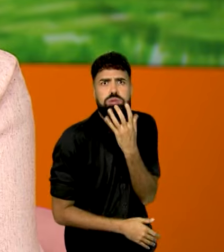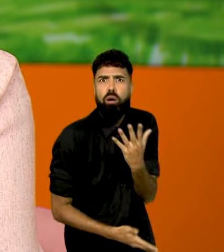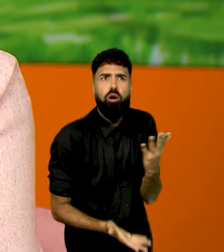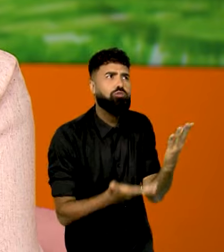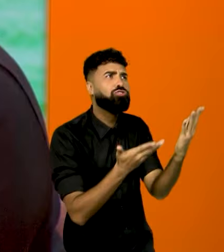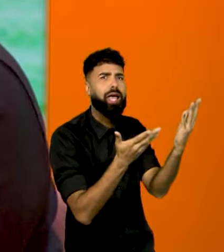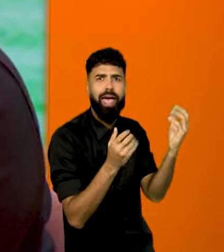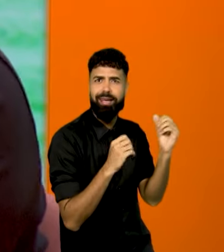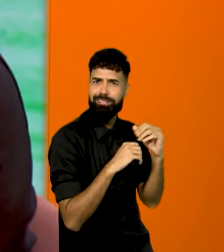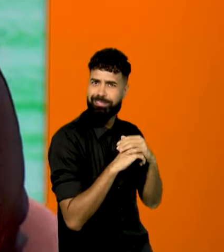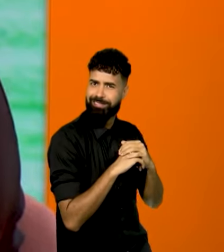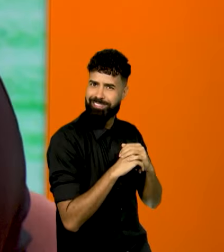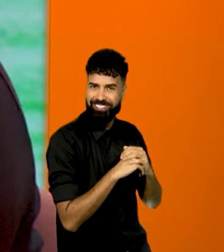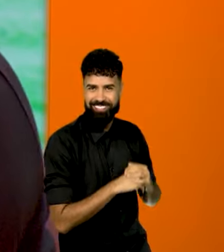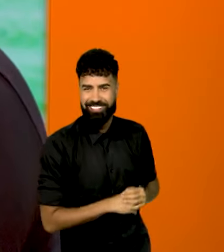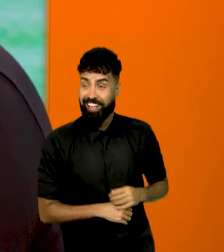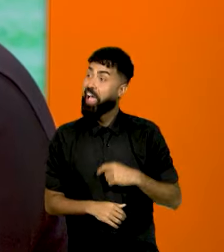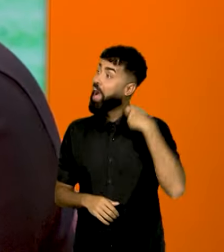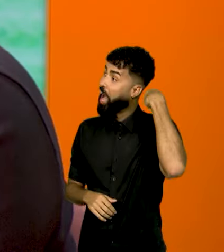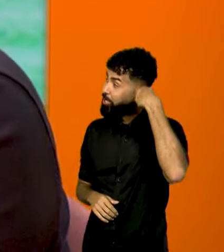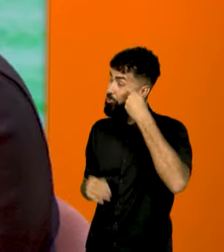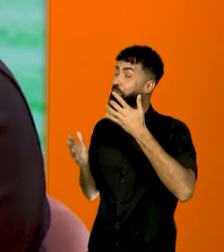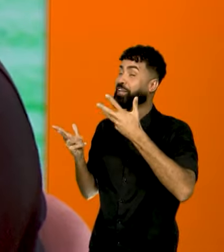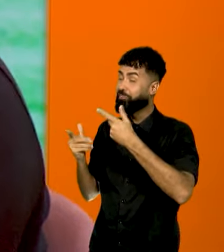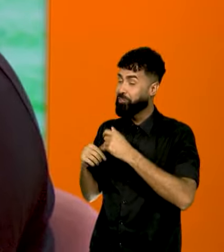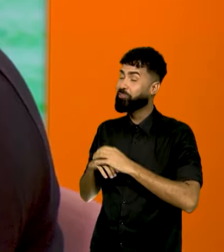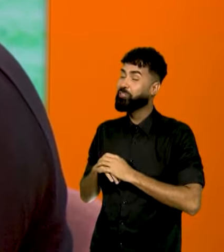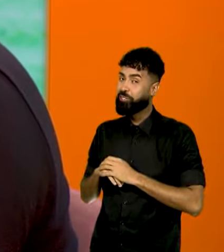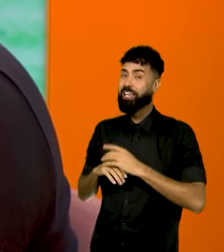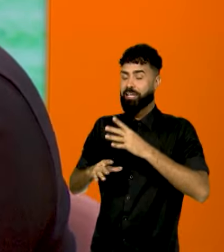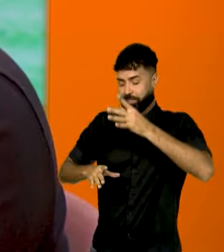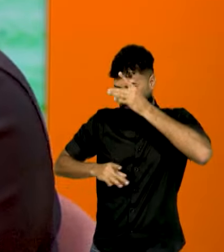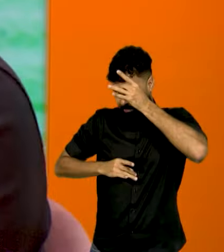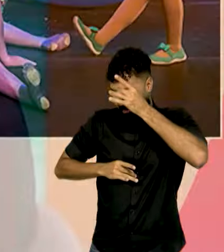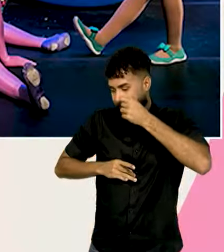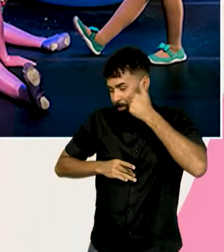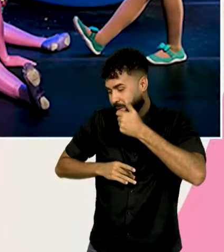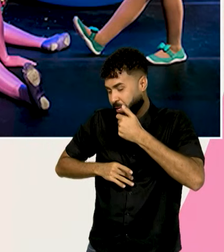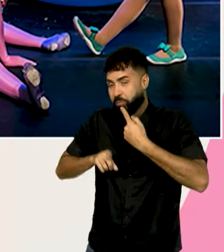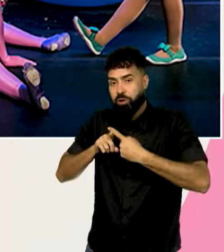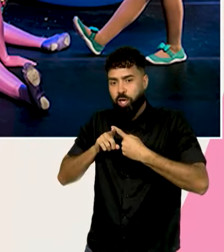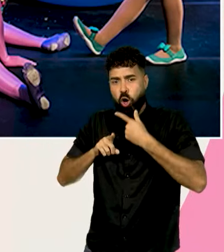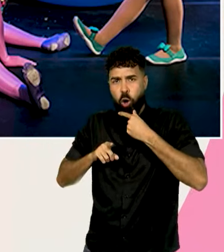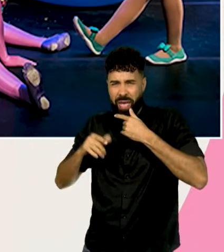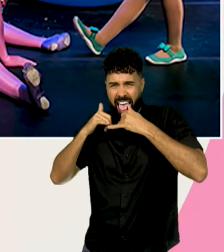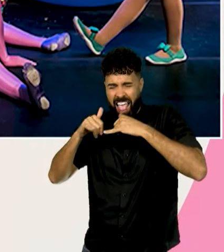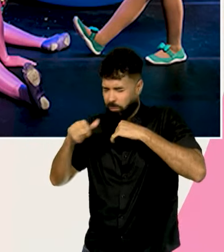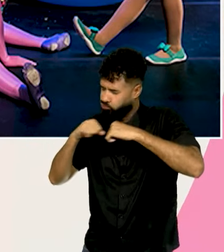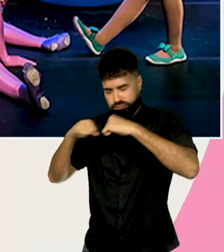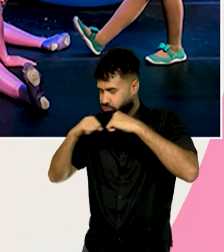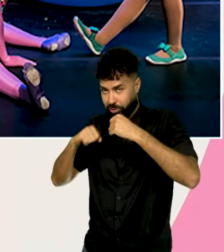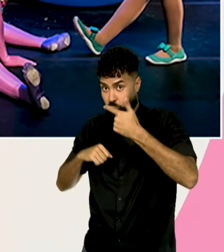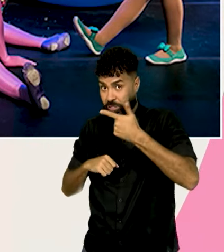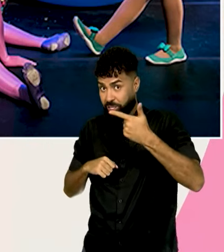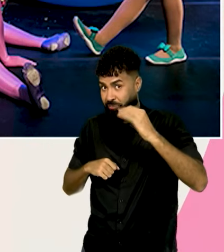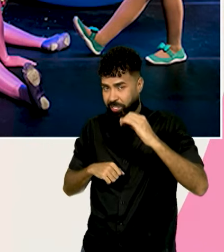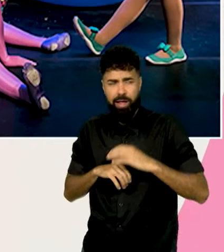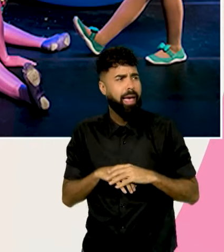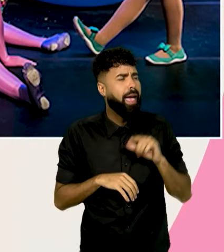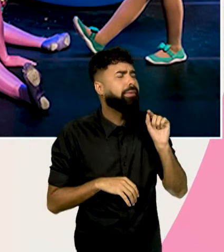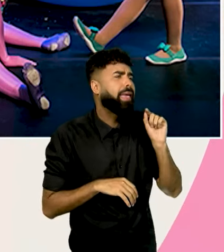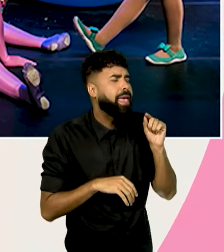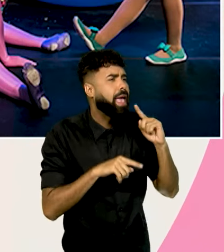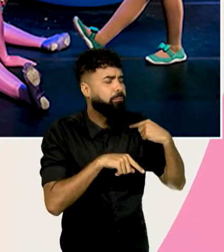gente. Um ator genial. E ele deu um excelente Bita, porque ele é ligado no 220. Então ele tem essa... Parece que ele puxou,